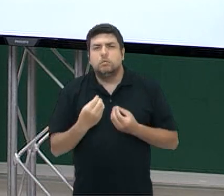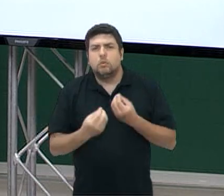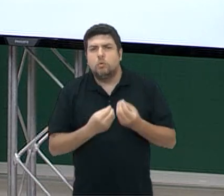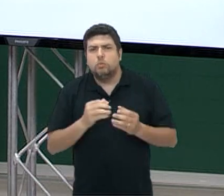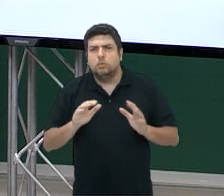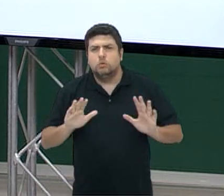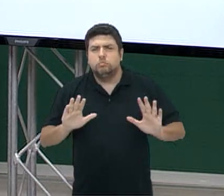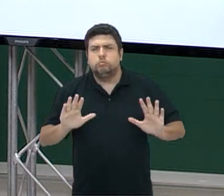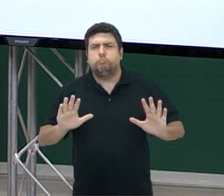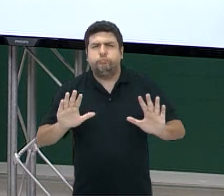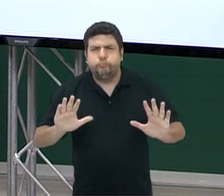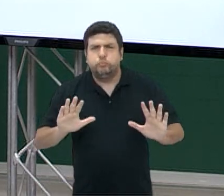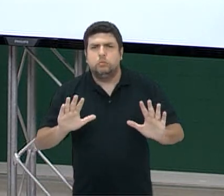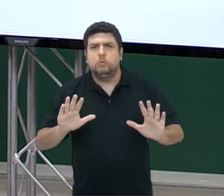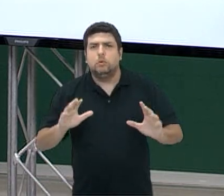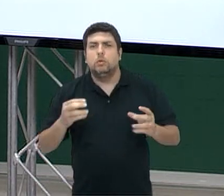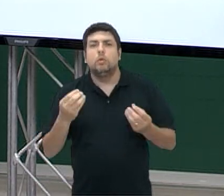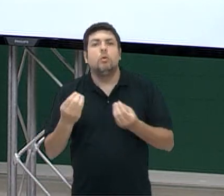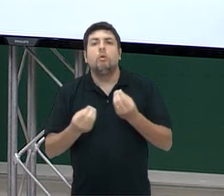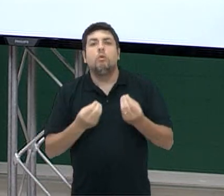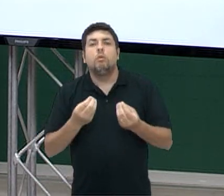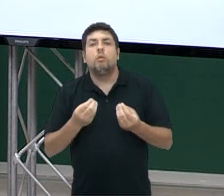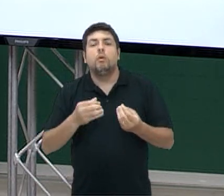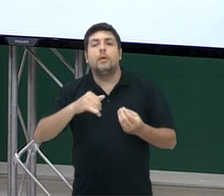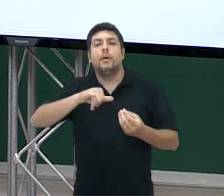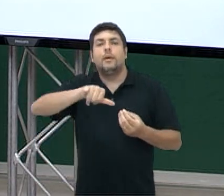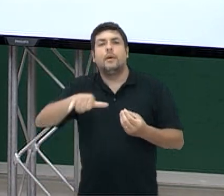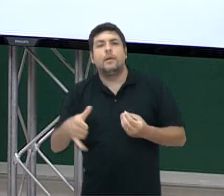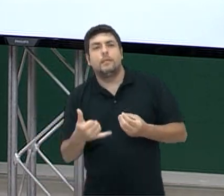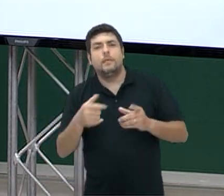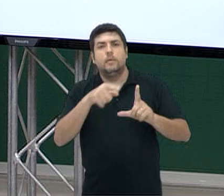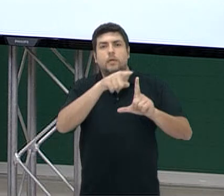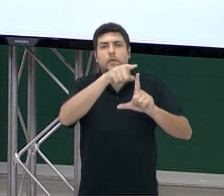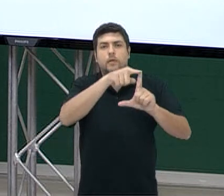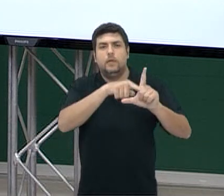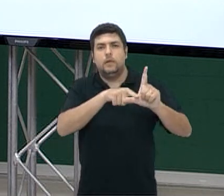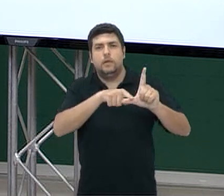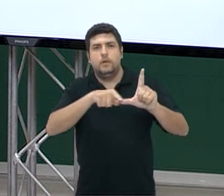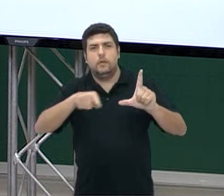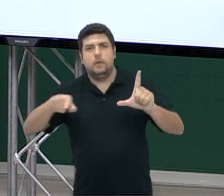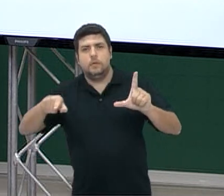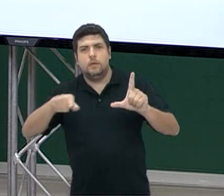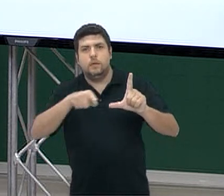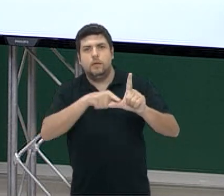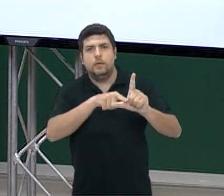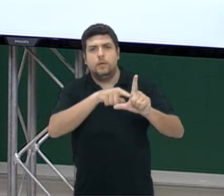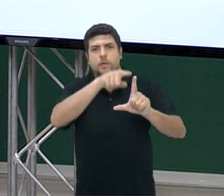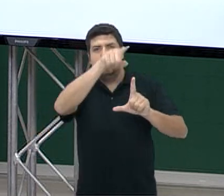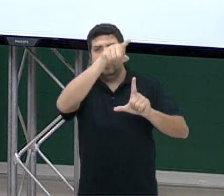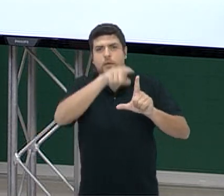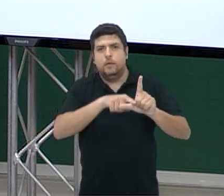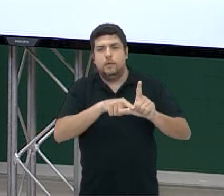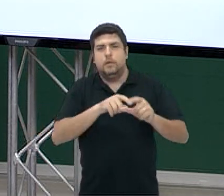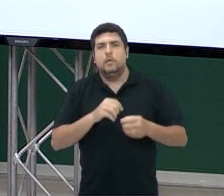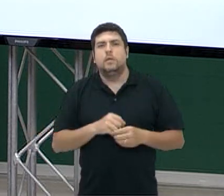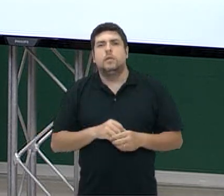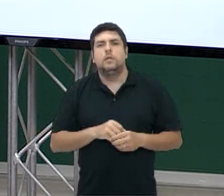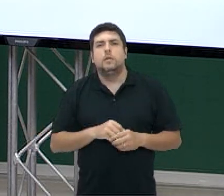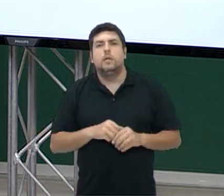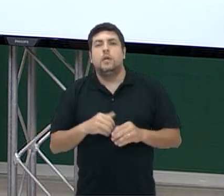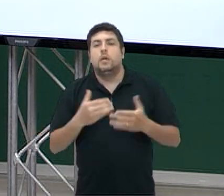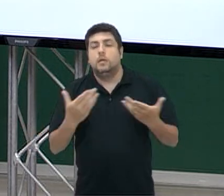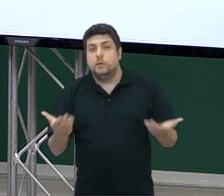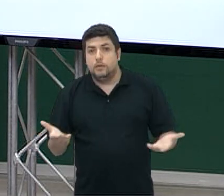impulso é através de um gráfico. Então, o gráfico ele irá determinar, para mim, o impulso associado a isso, certo? De